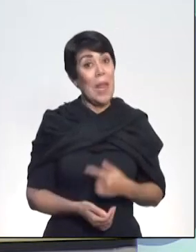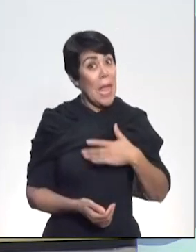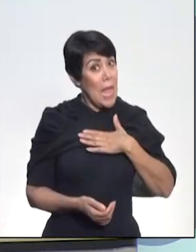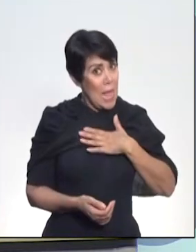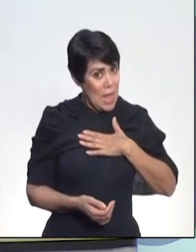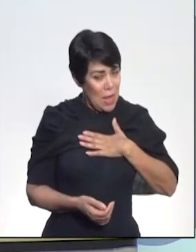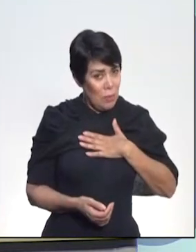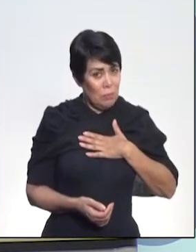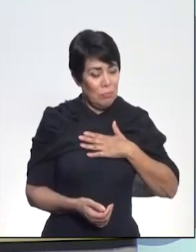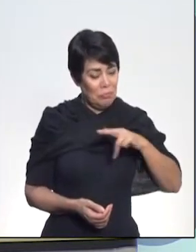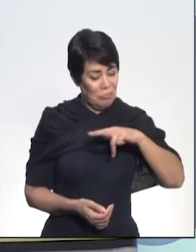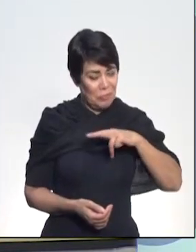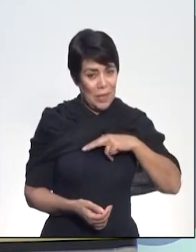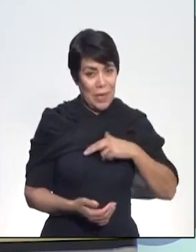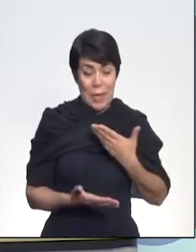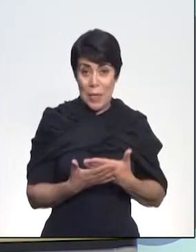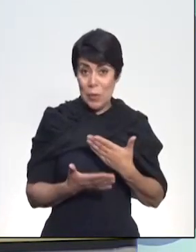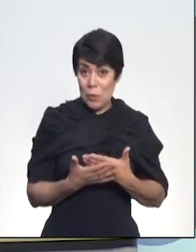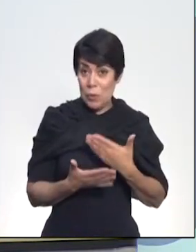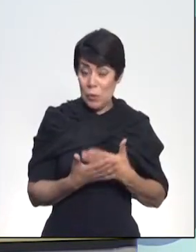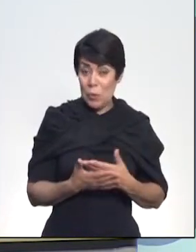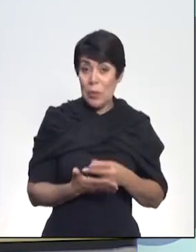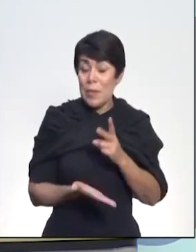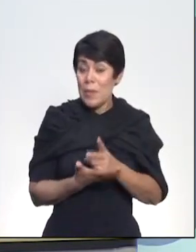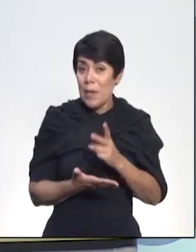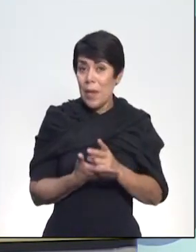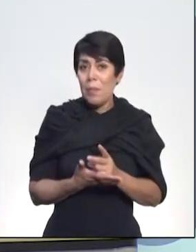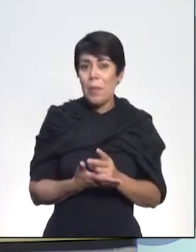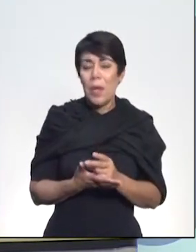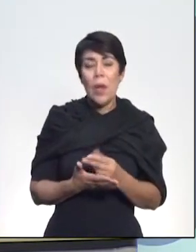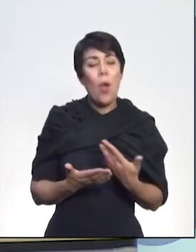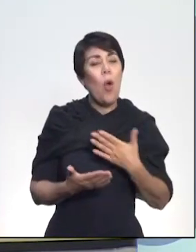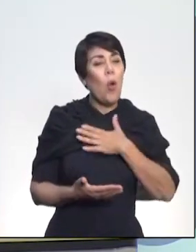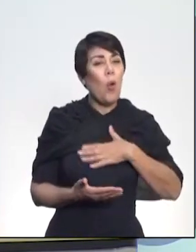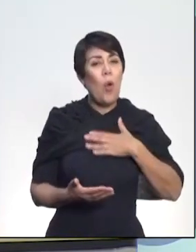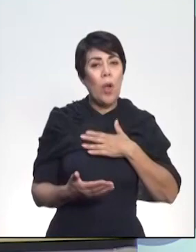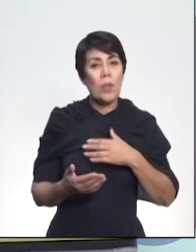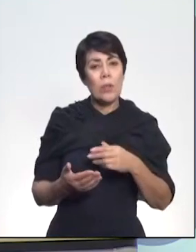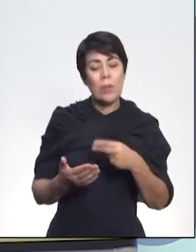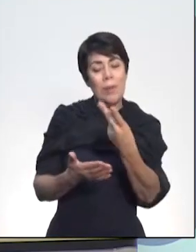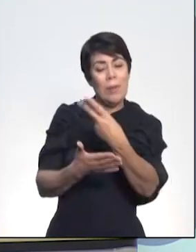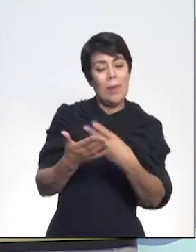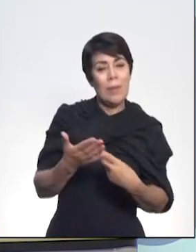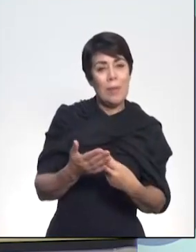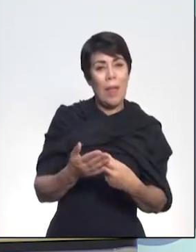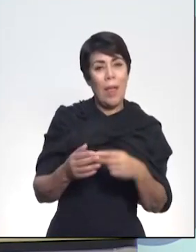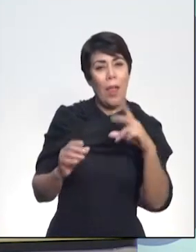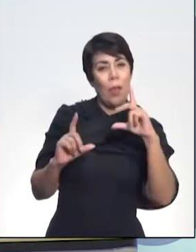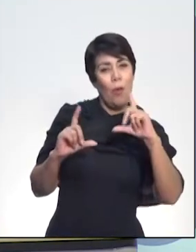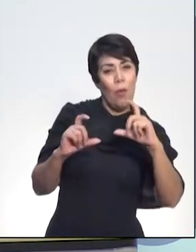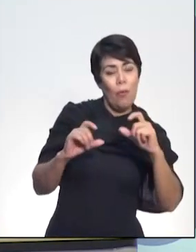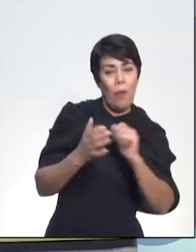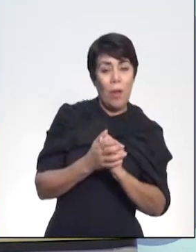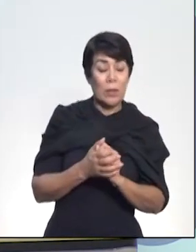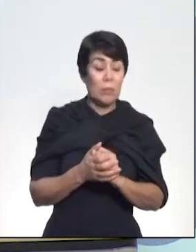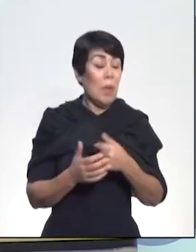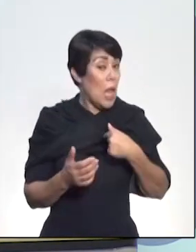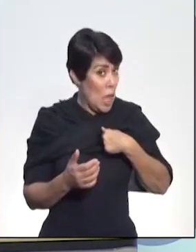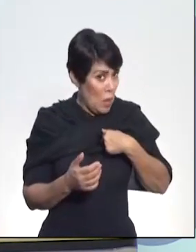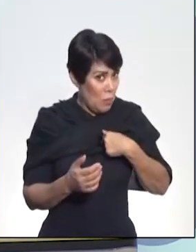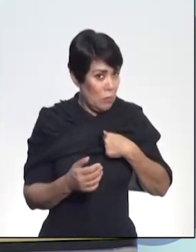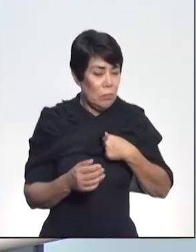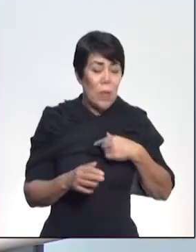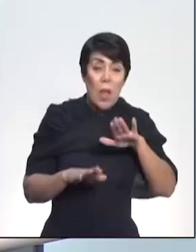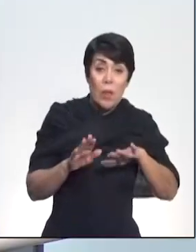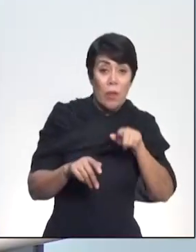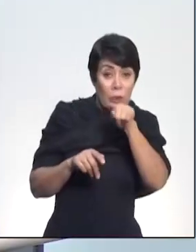meu método de estudo é sempre imagens. Eu funciono com imagens, esse é o meu método. E eu não digo que é o método que vai funcionar com a Luanda